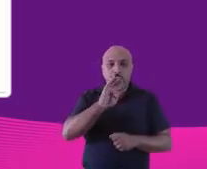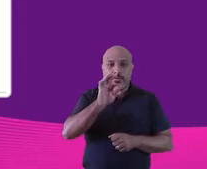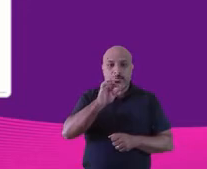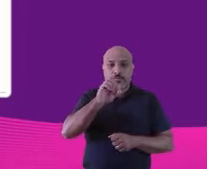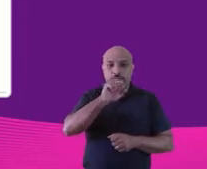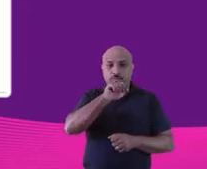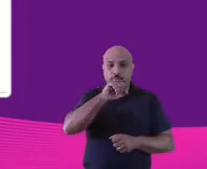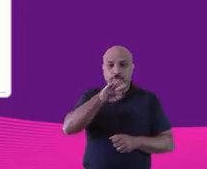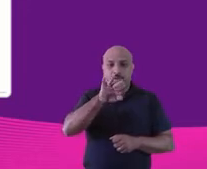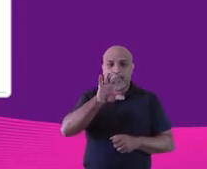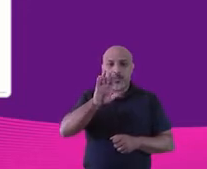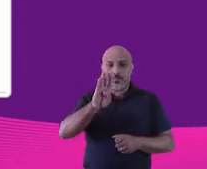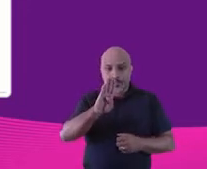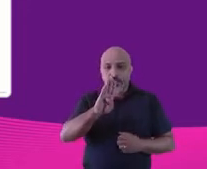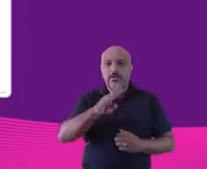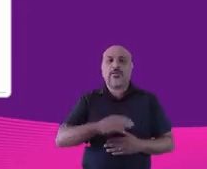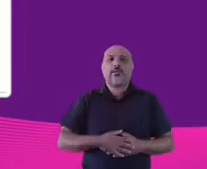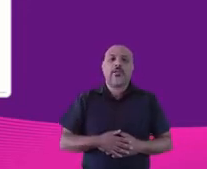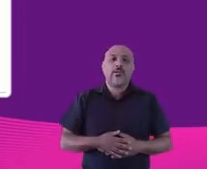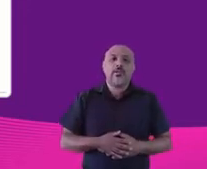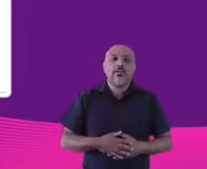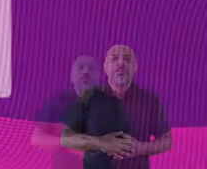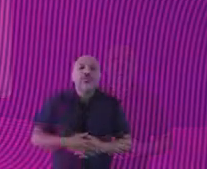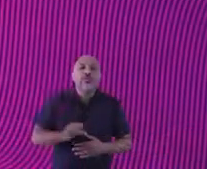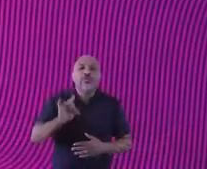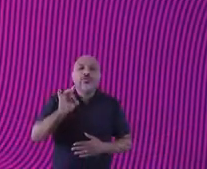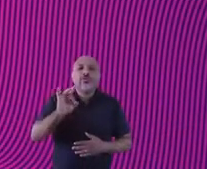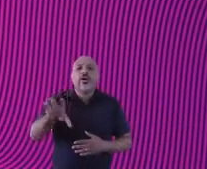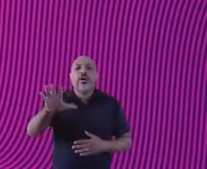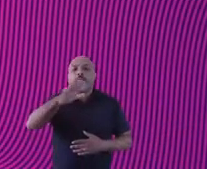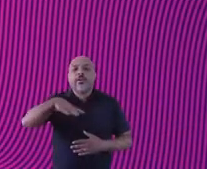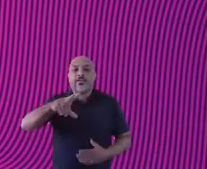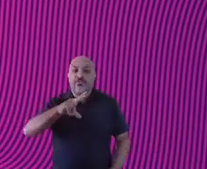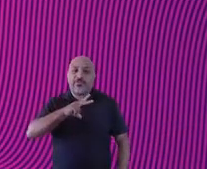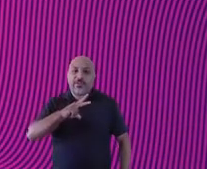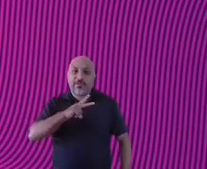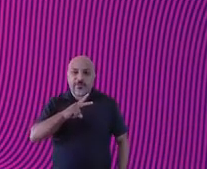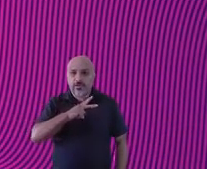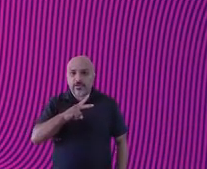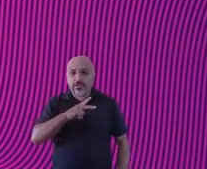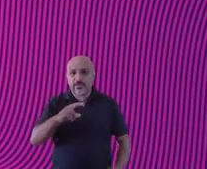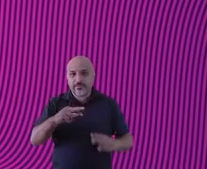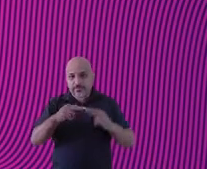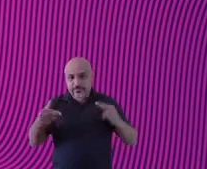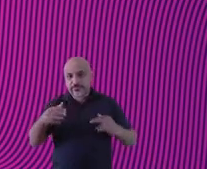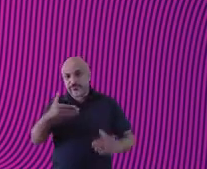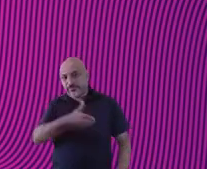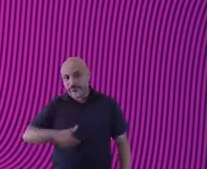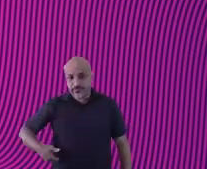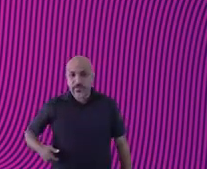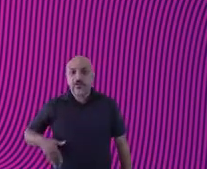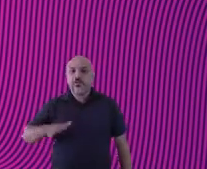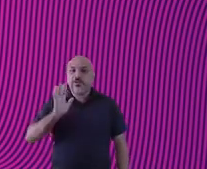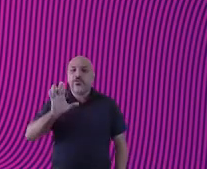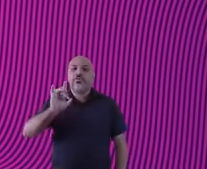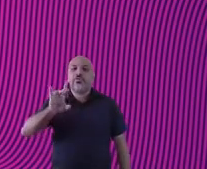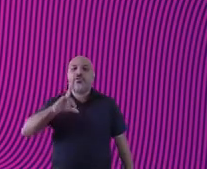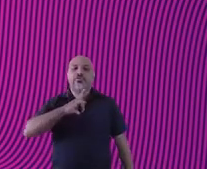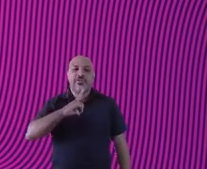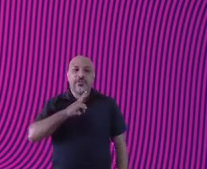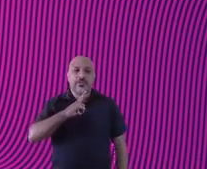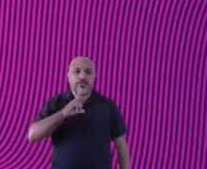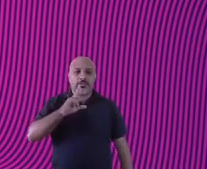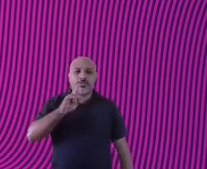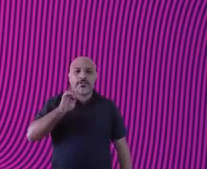era somente para a rede privada, né? Então, para a rede pública, a gente só tinha a talidomida